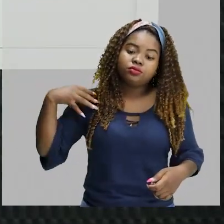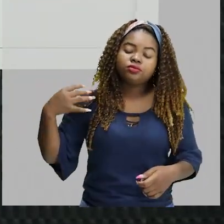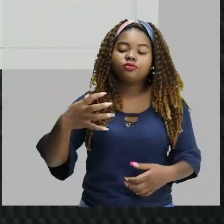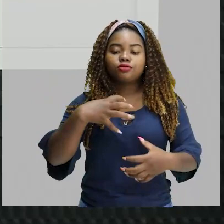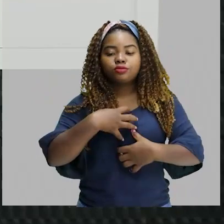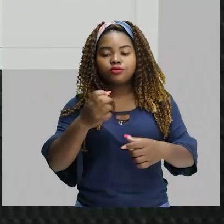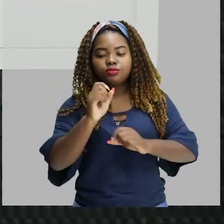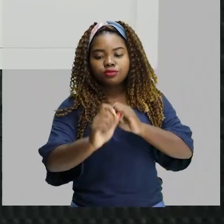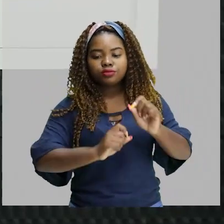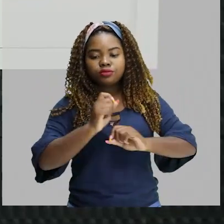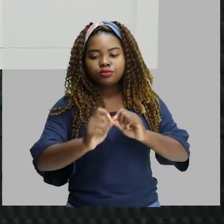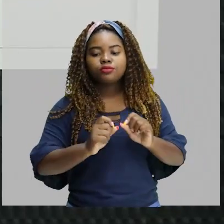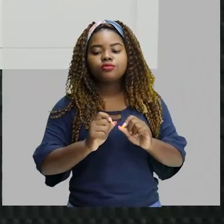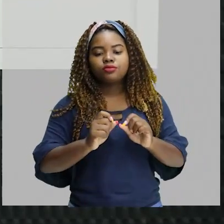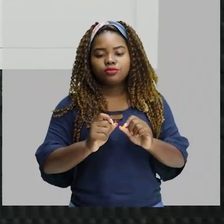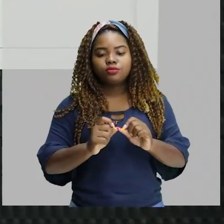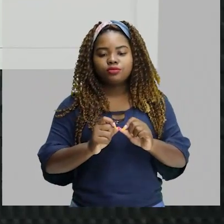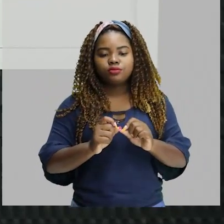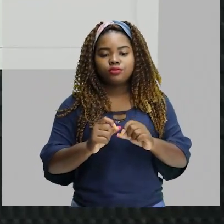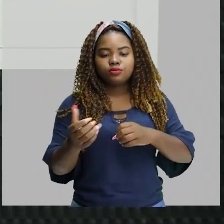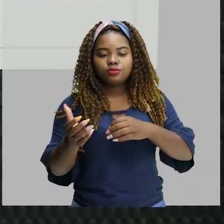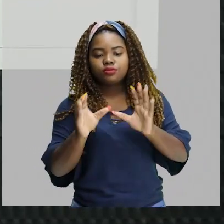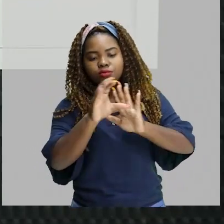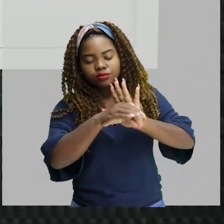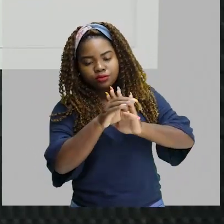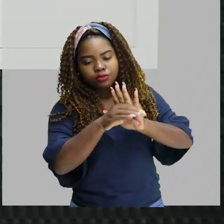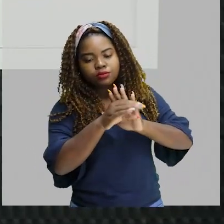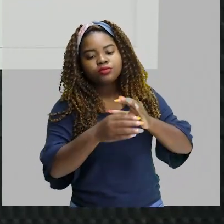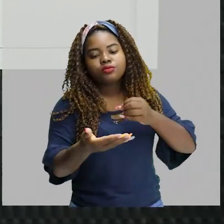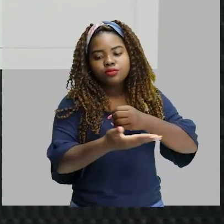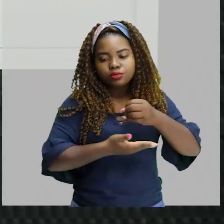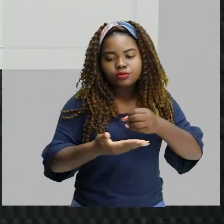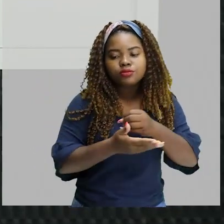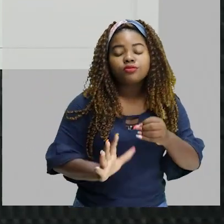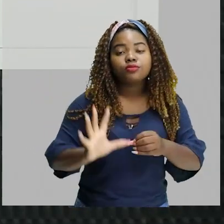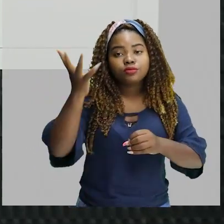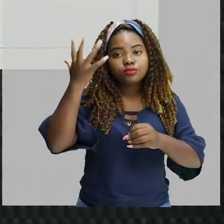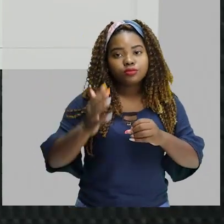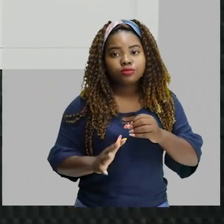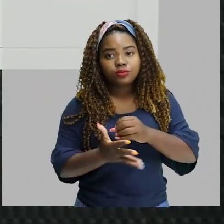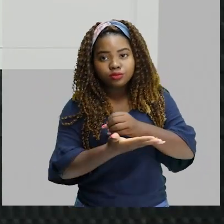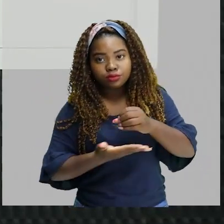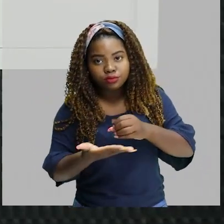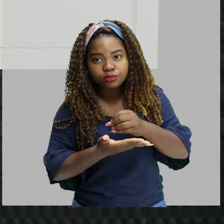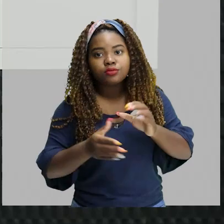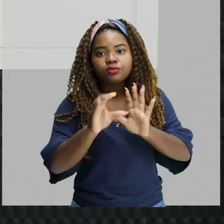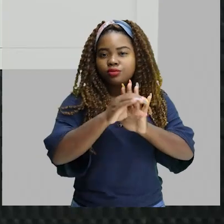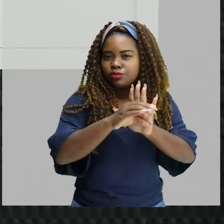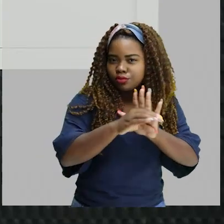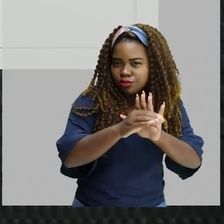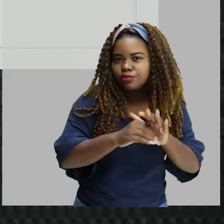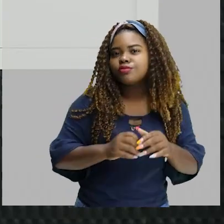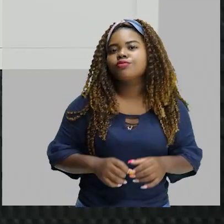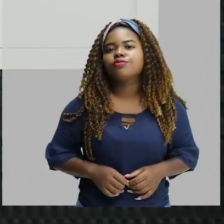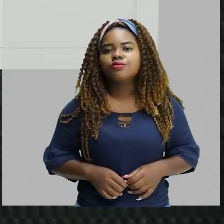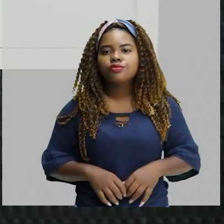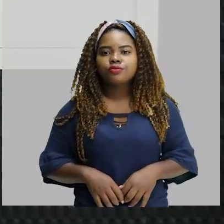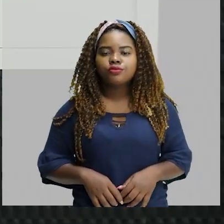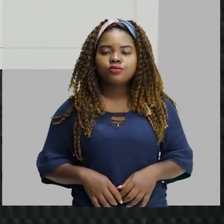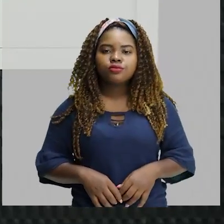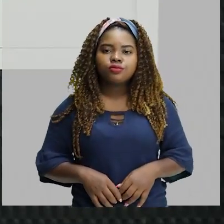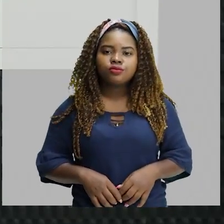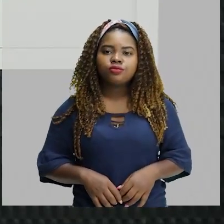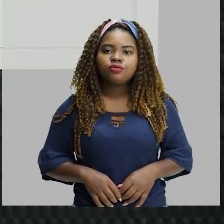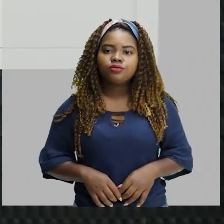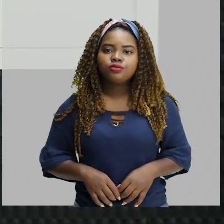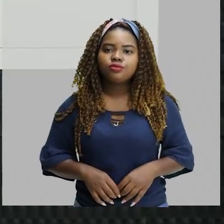trazer os famosos conceitos básicos da lógica, certo? Aristóteles vai começar a tratar dos conceitos básicos,